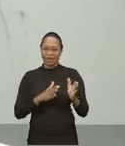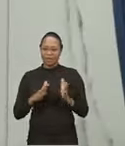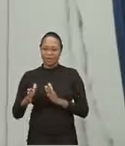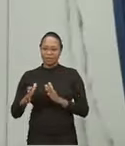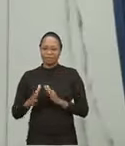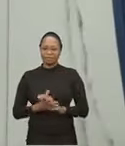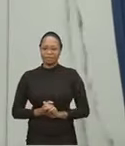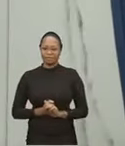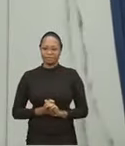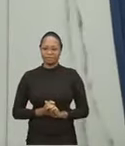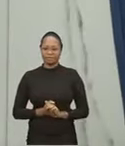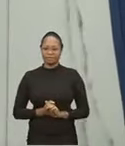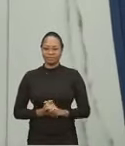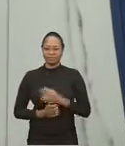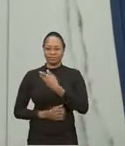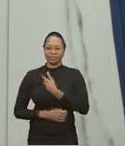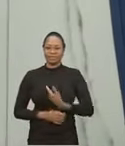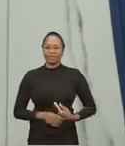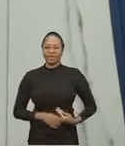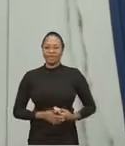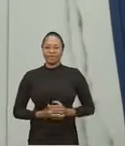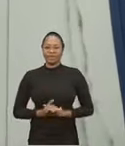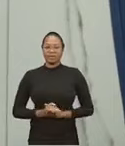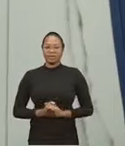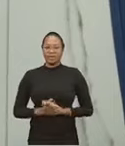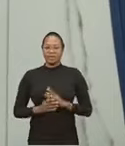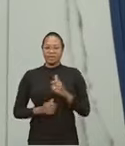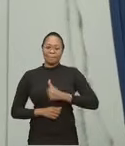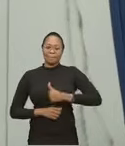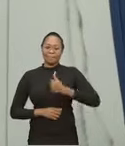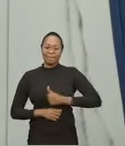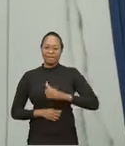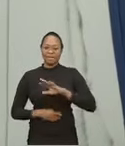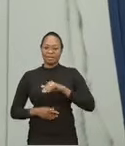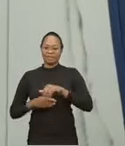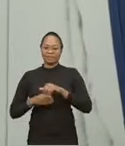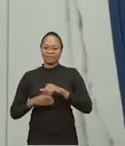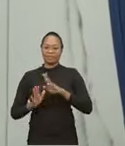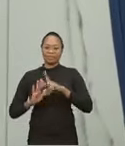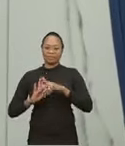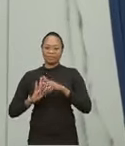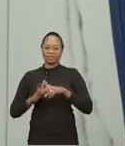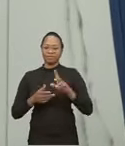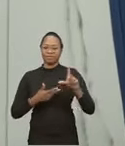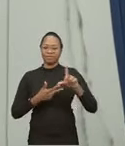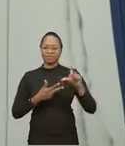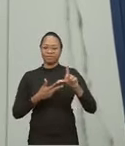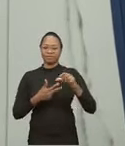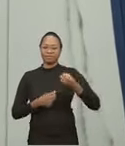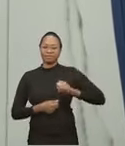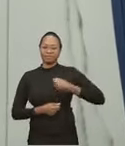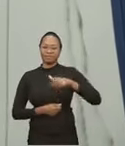Senhor presidente, passarei em ordem do dia. Primeira discussão em votação, senhor presidente, pela artilheira legislativa número